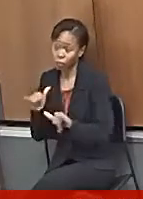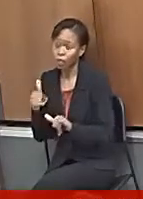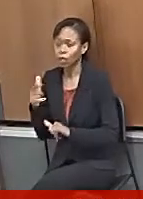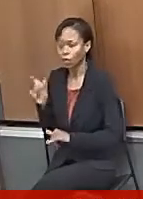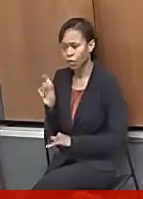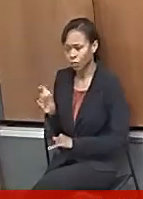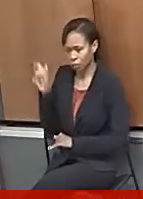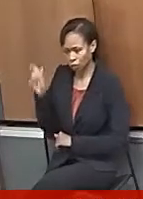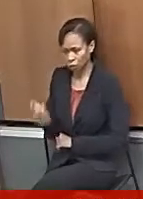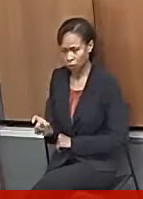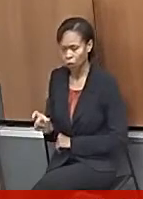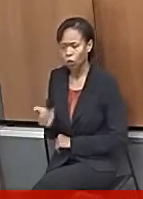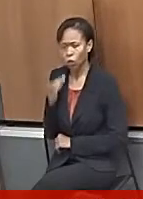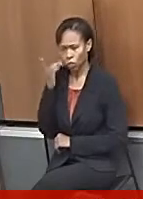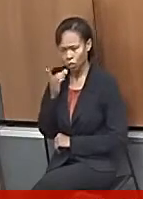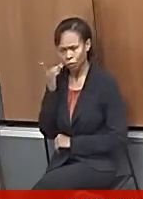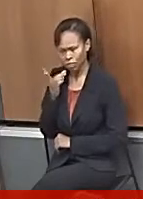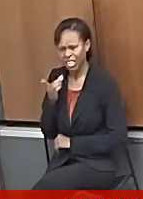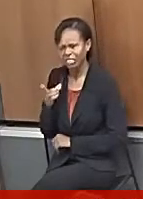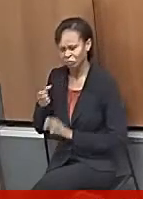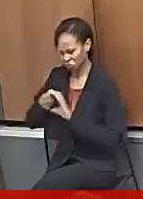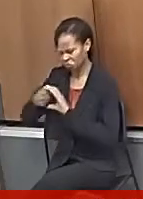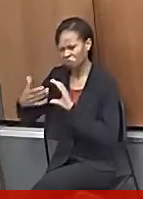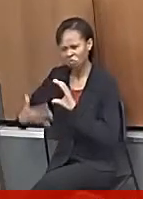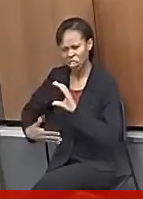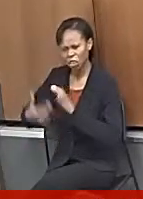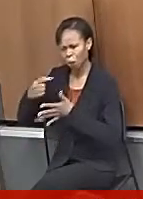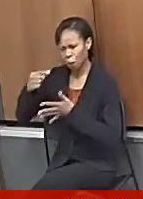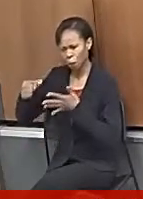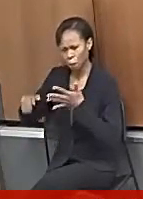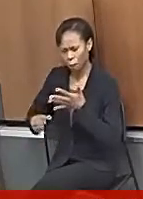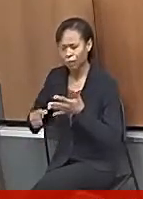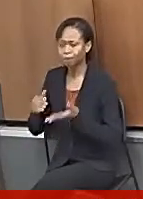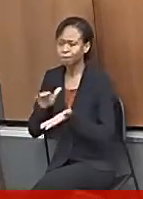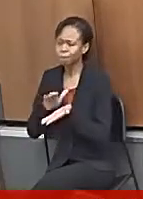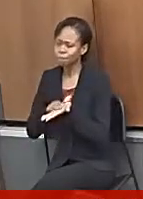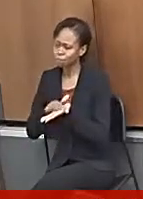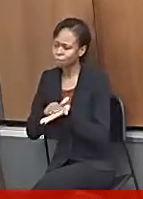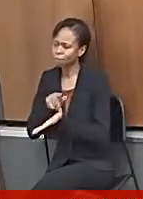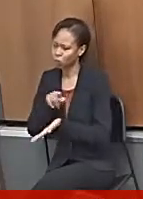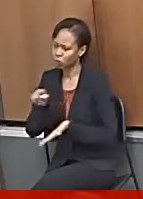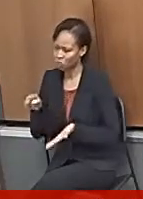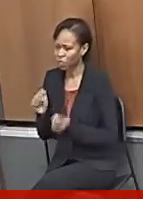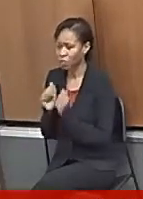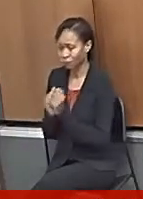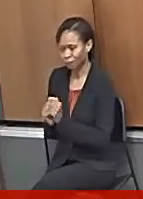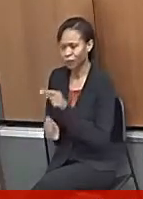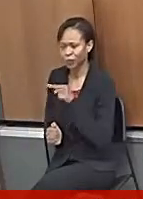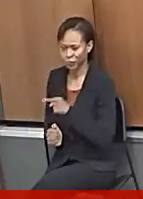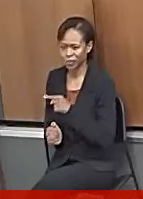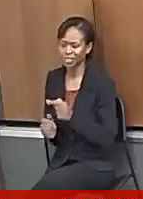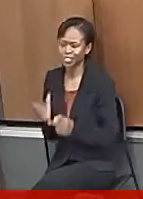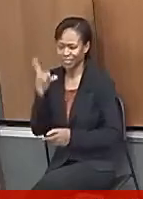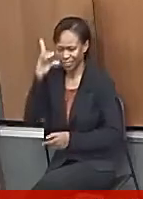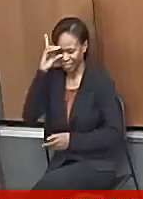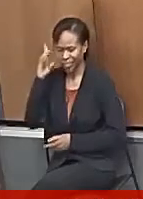deputado que tem todas essas características parabéns vocês por estar junto com esse homem que o